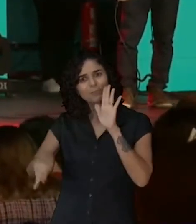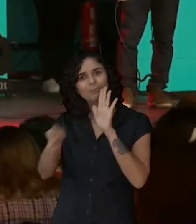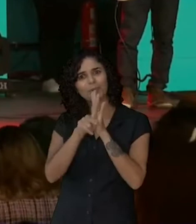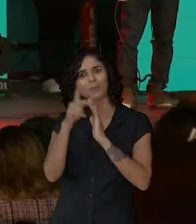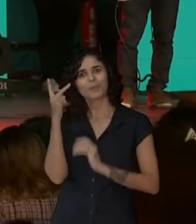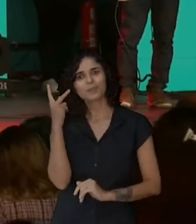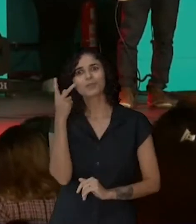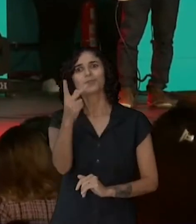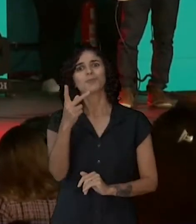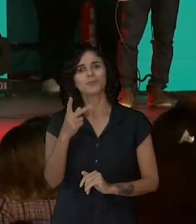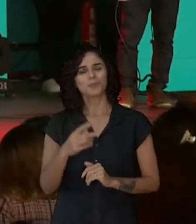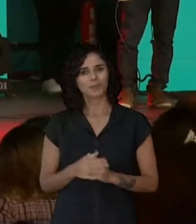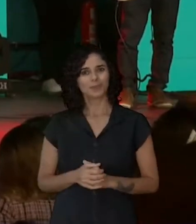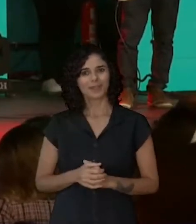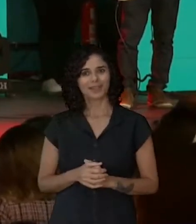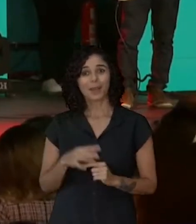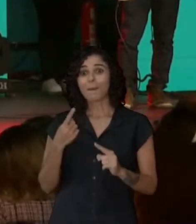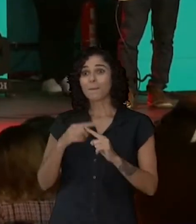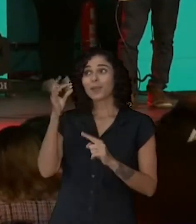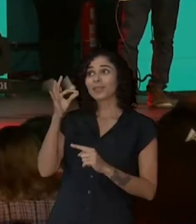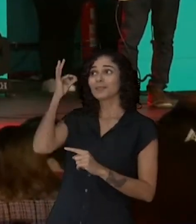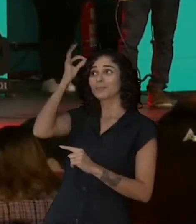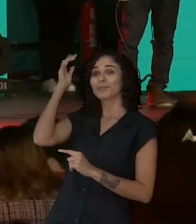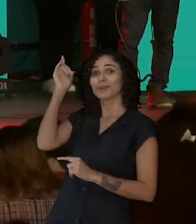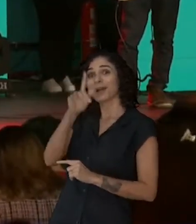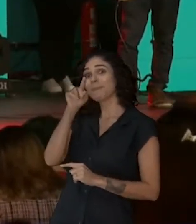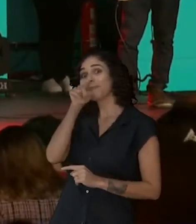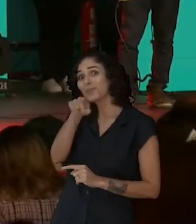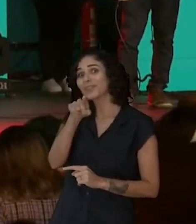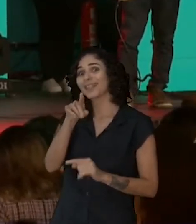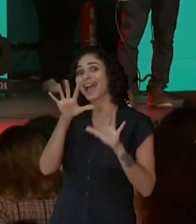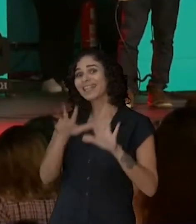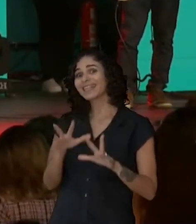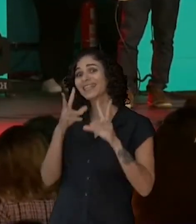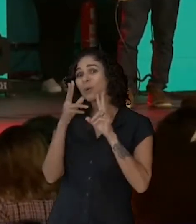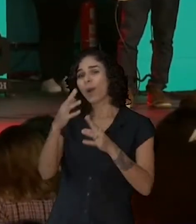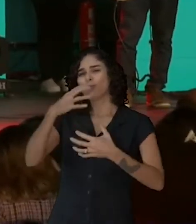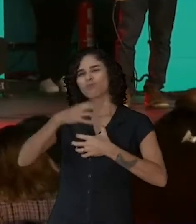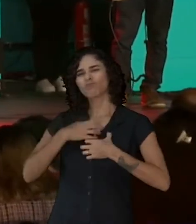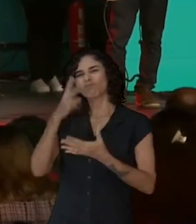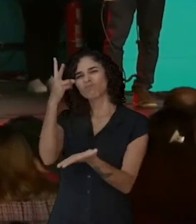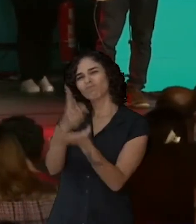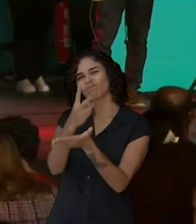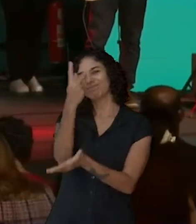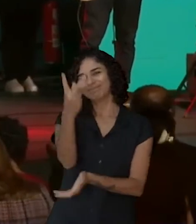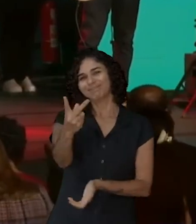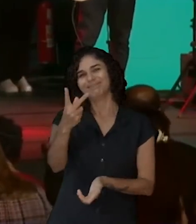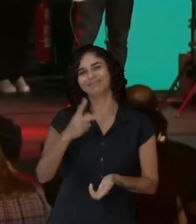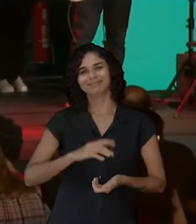você é. Deus criou você para ser quem você é.